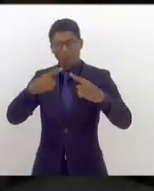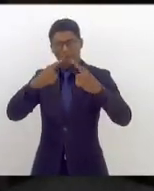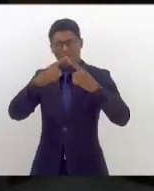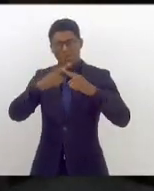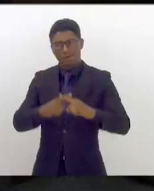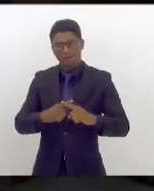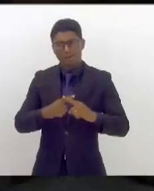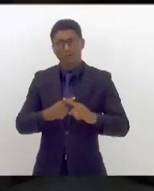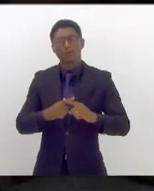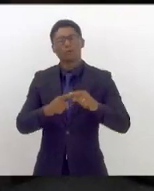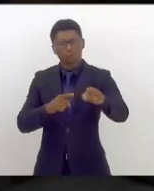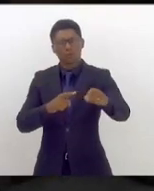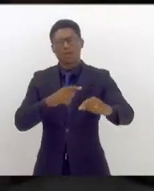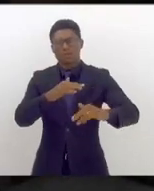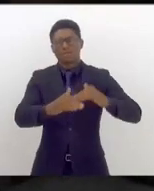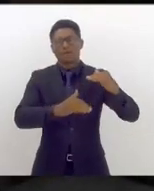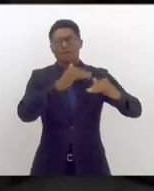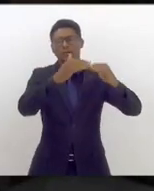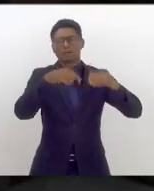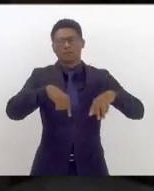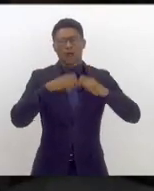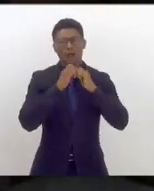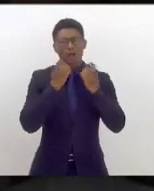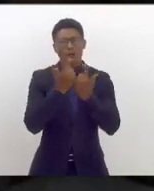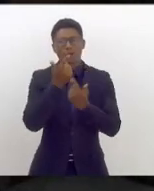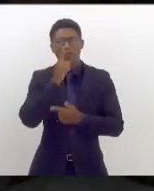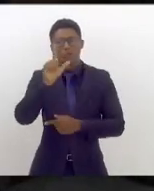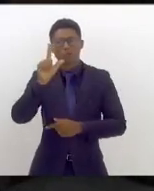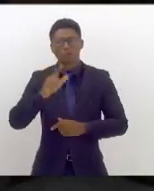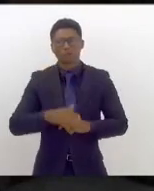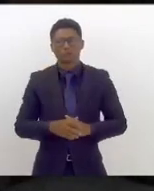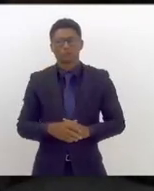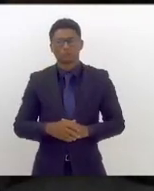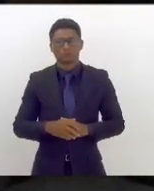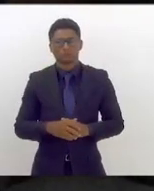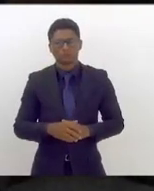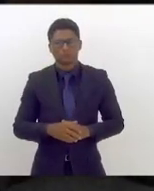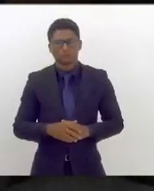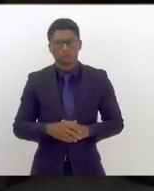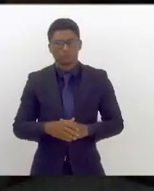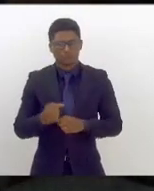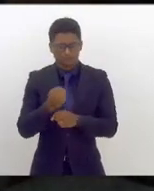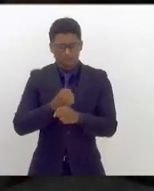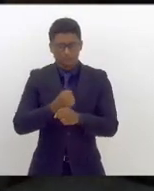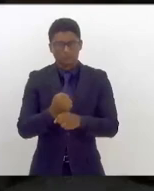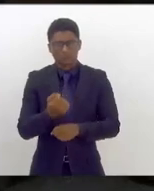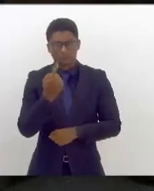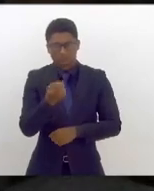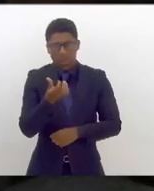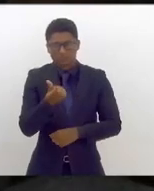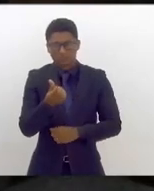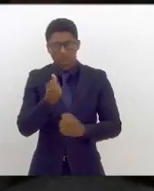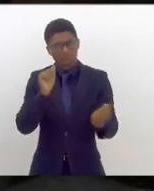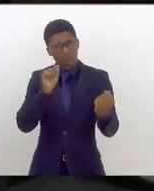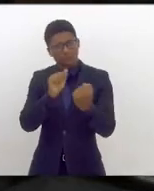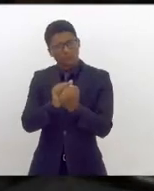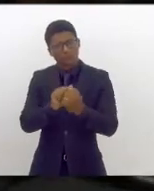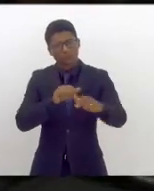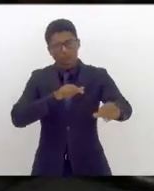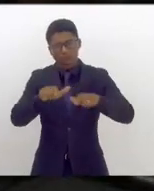o avanço que vossa excelência trouxe essa casa então em nome desses 16 anos de convivência